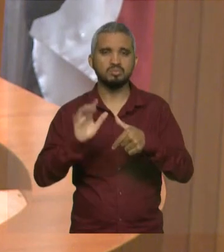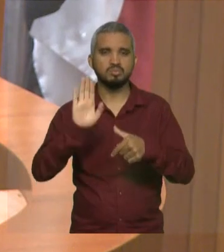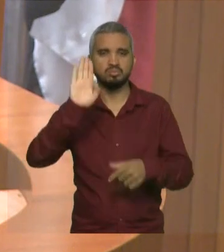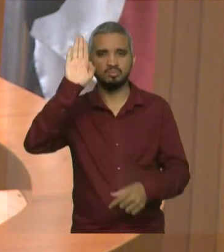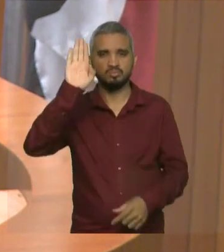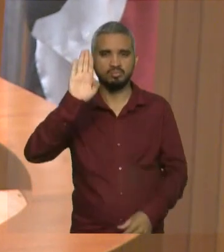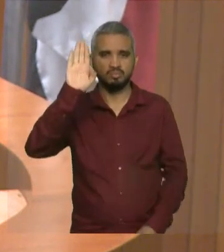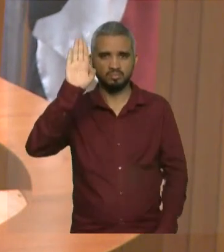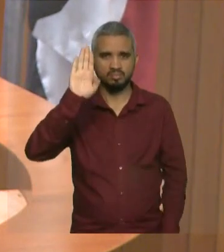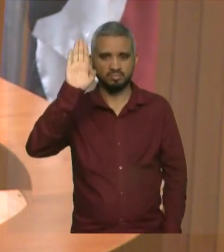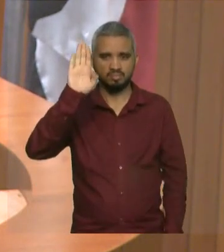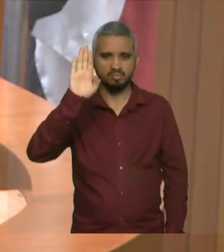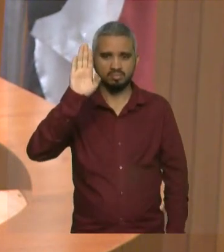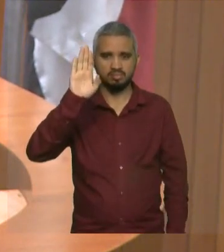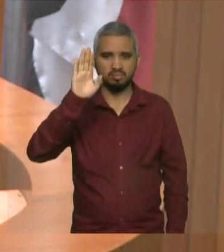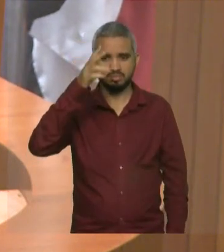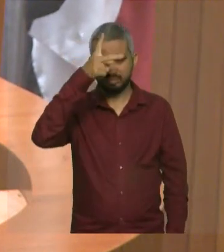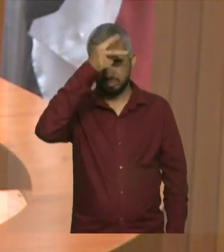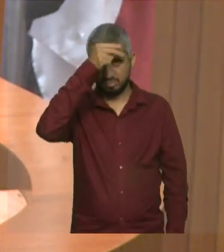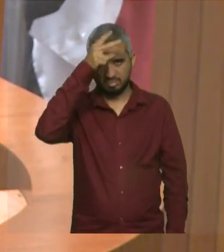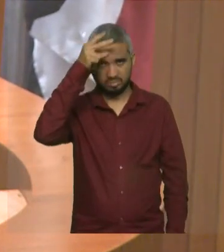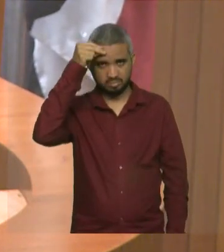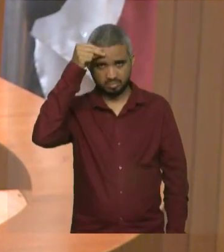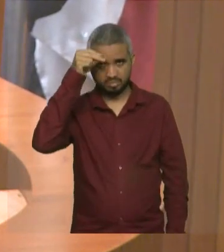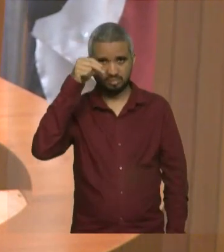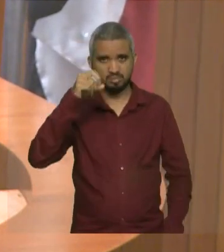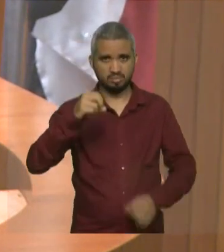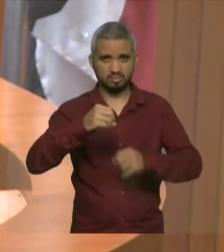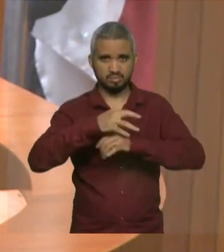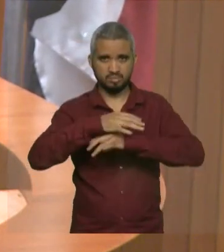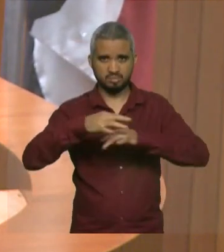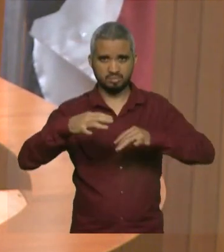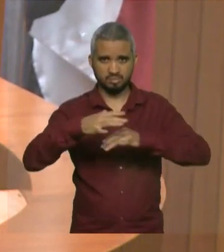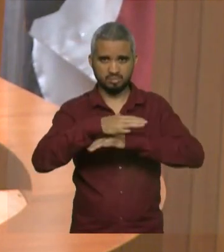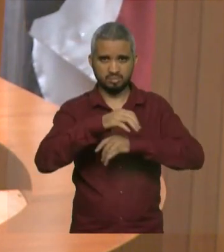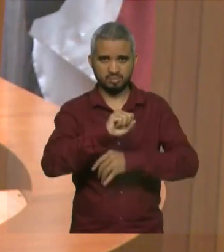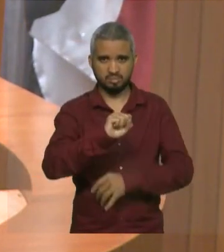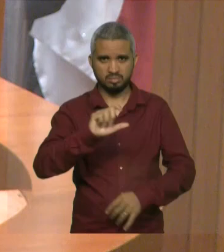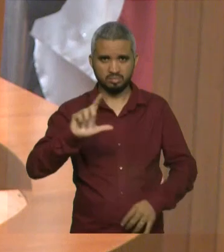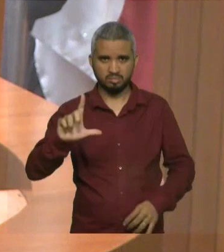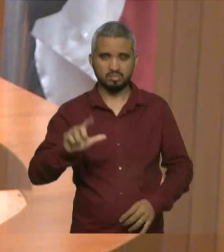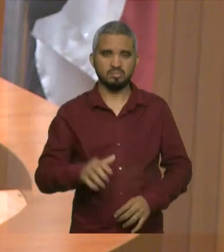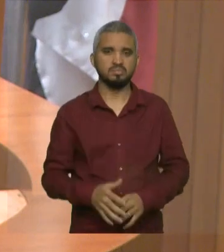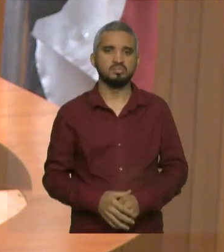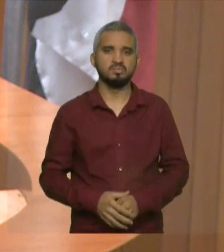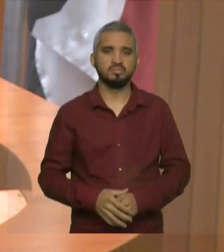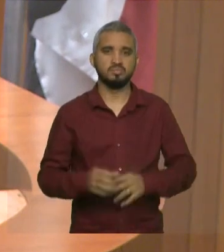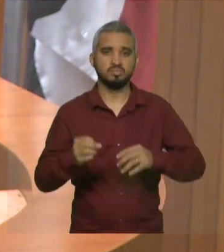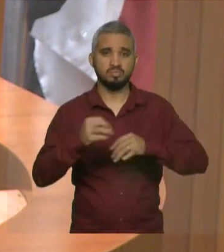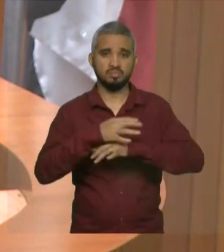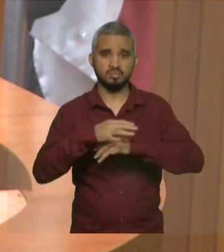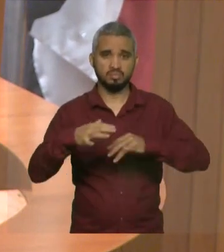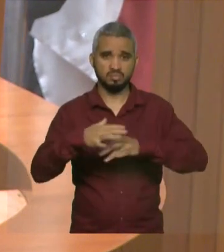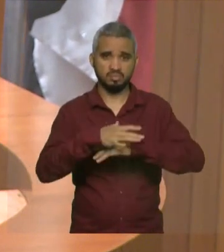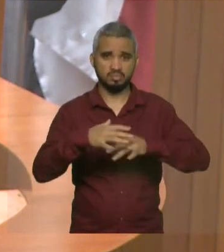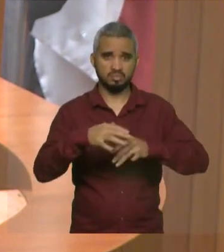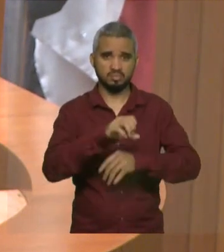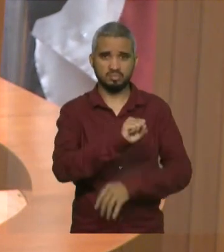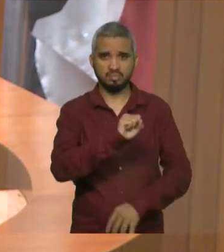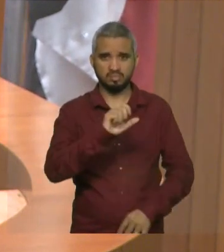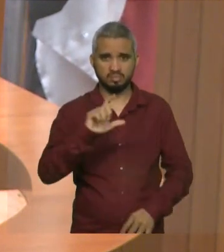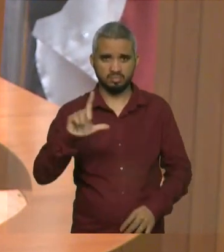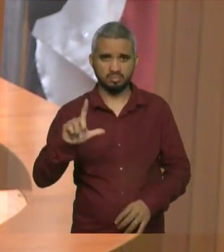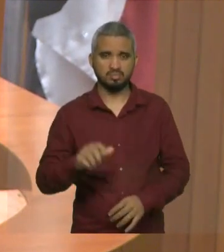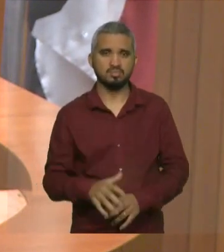candidata a prefeita da nossa cidade. Da nossa cidade São Luís, que é